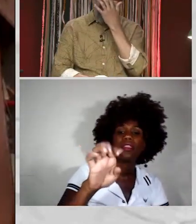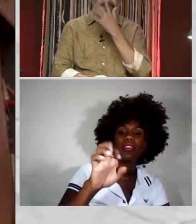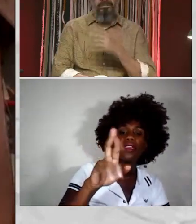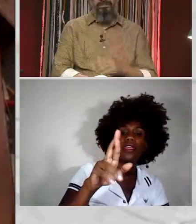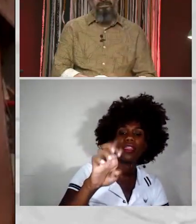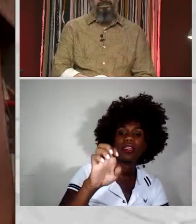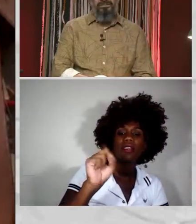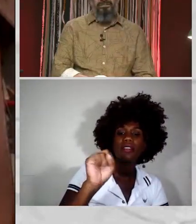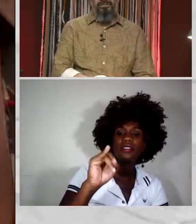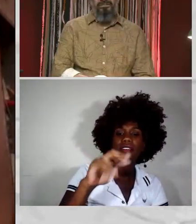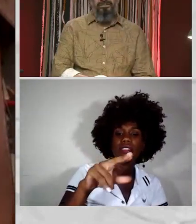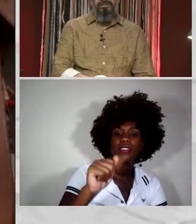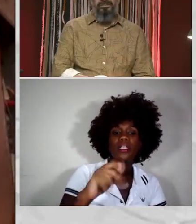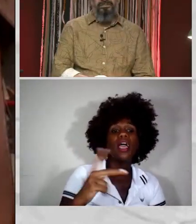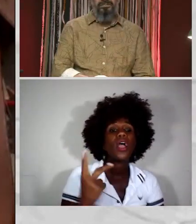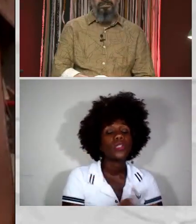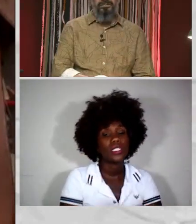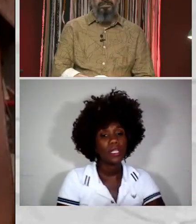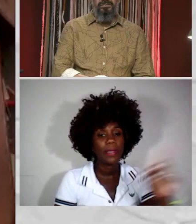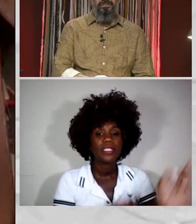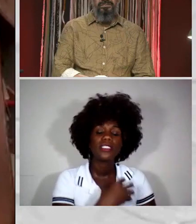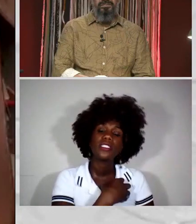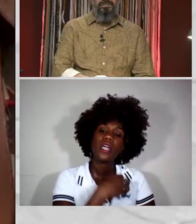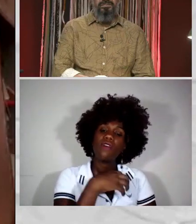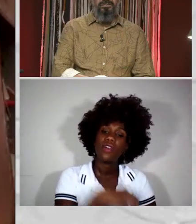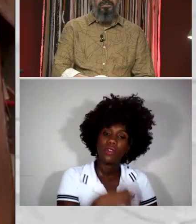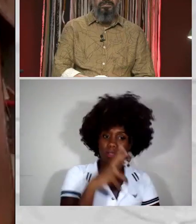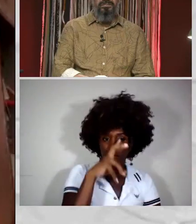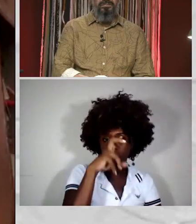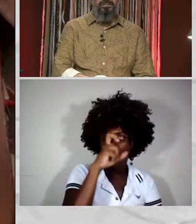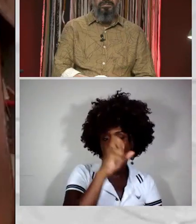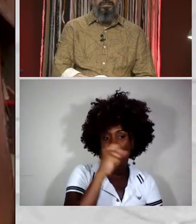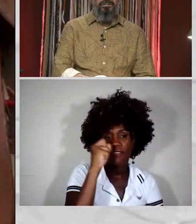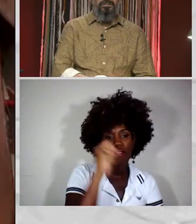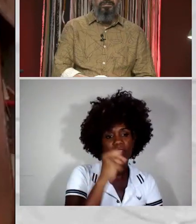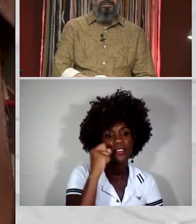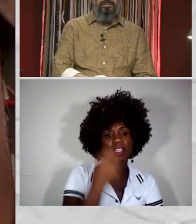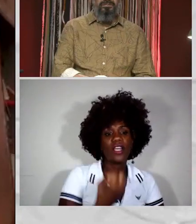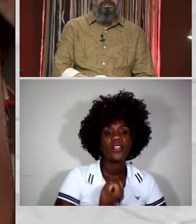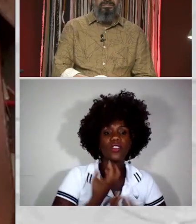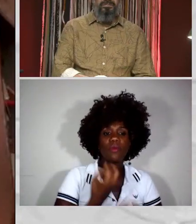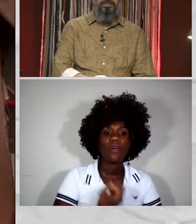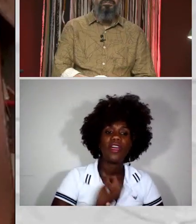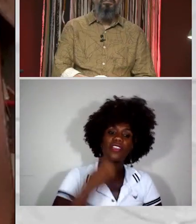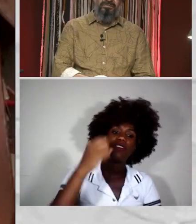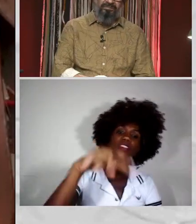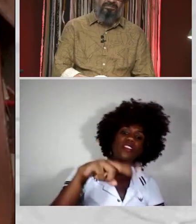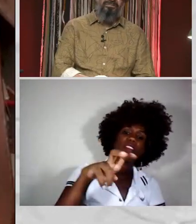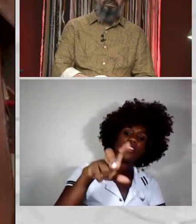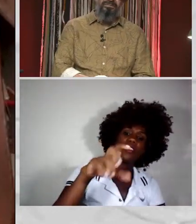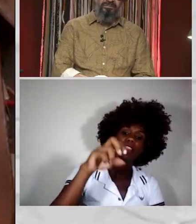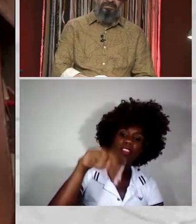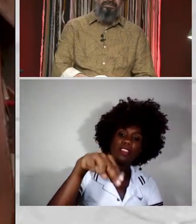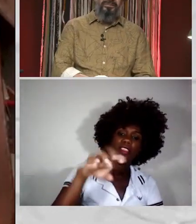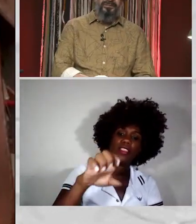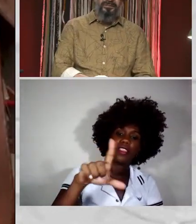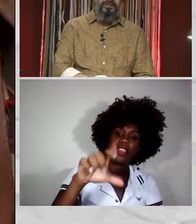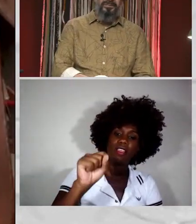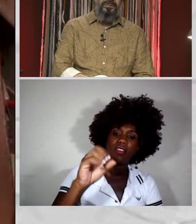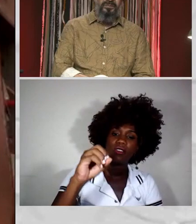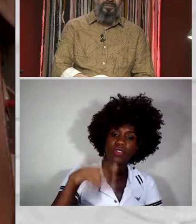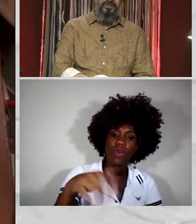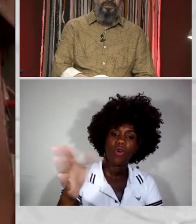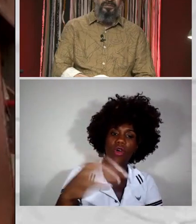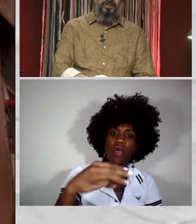acontece em Salvador, por causa da força motriz aí do poeta Nelson Maca, O Nelson Maca, quem me